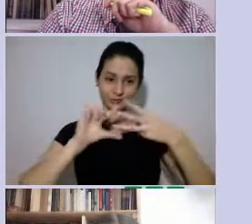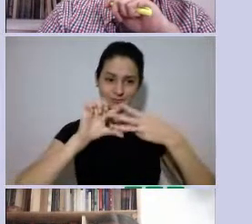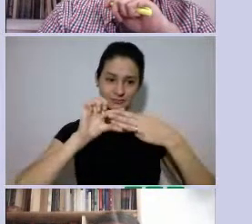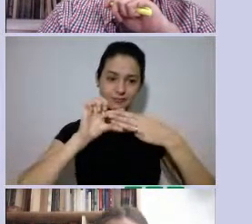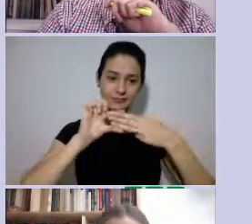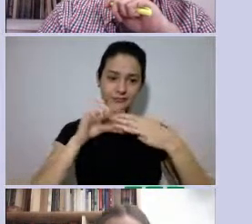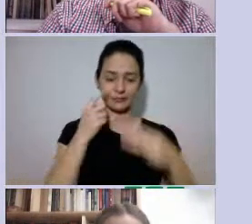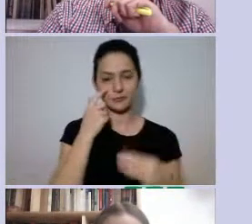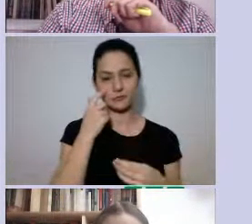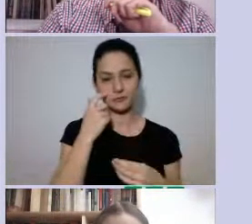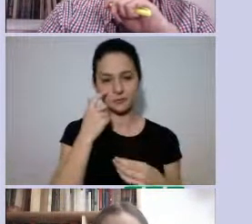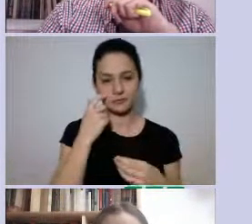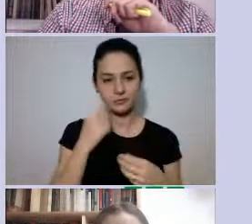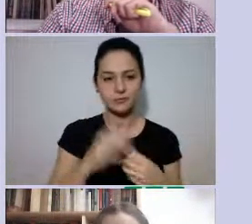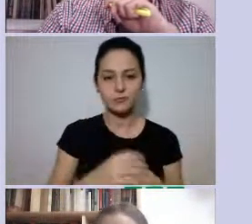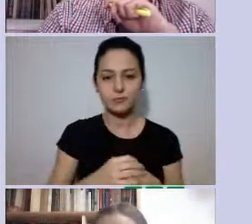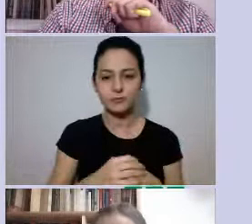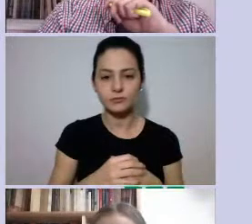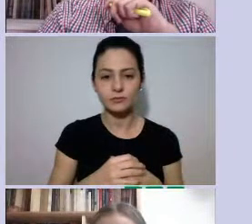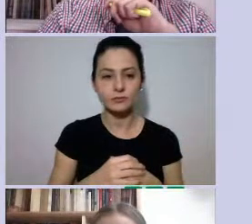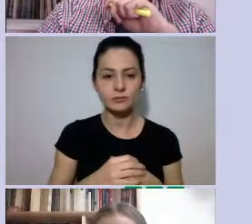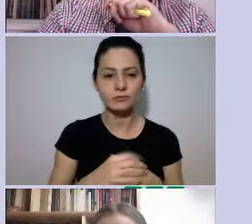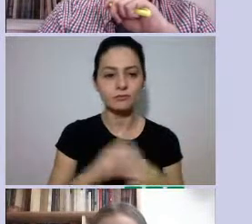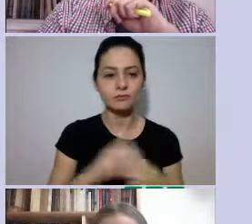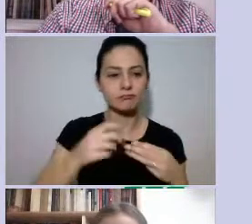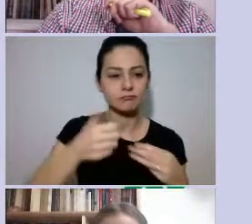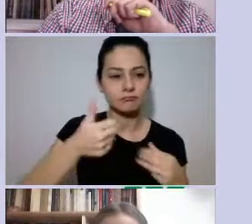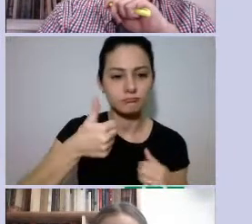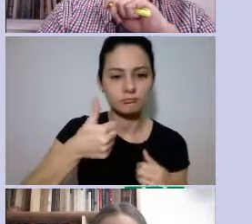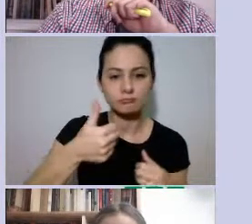escribir, perdón, para Tamiris.